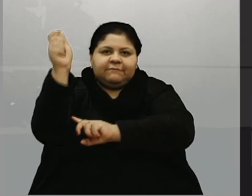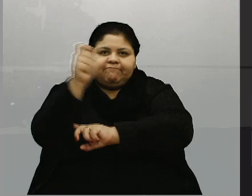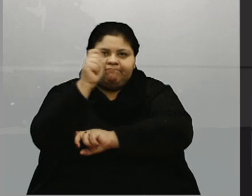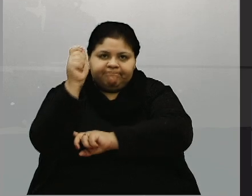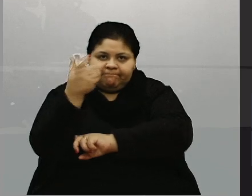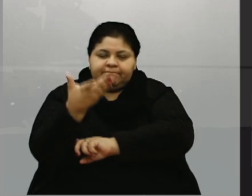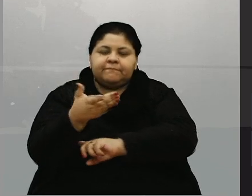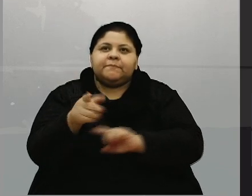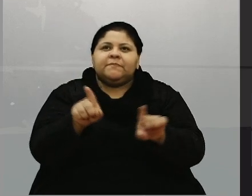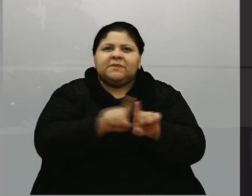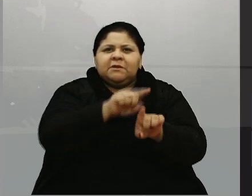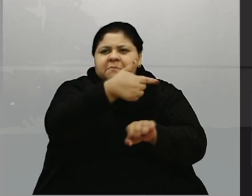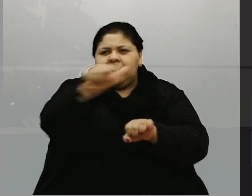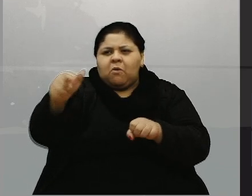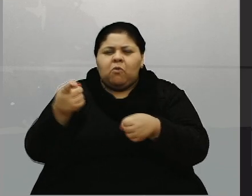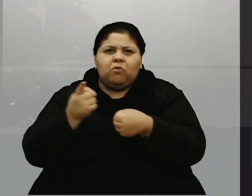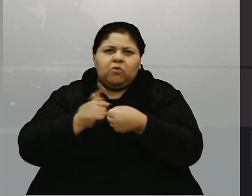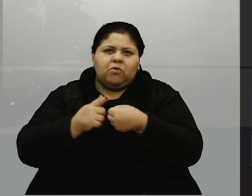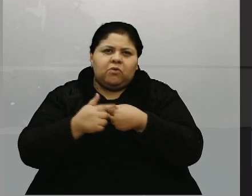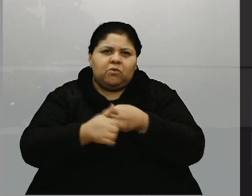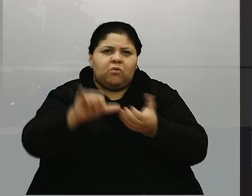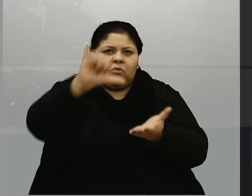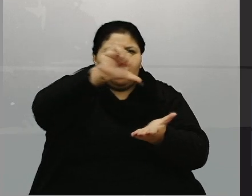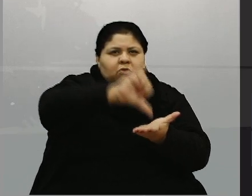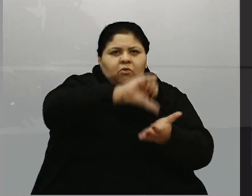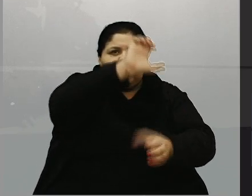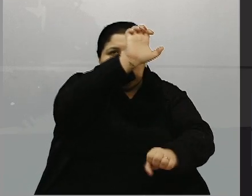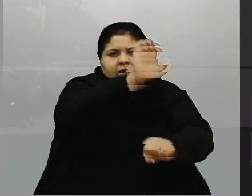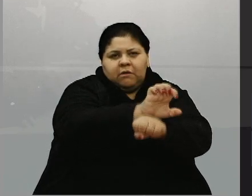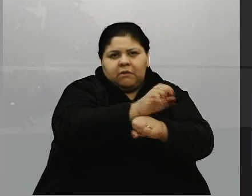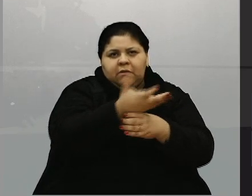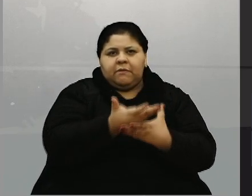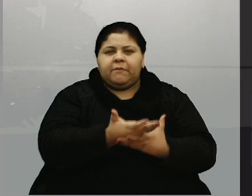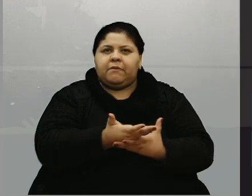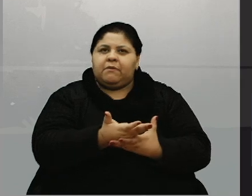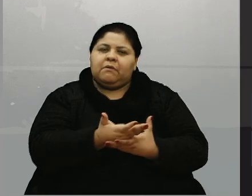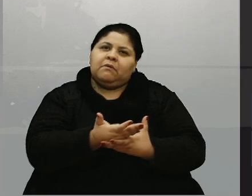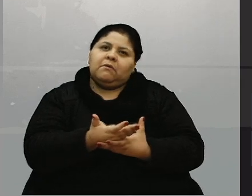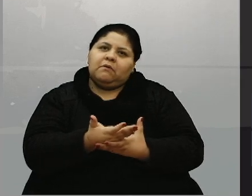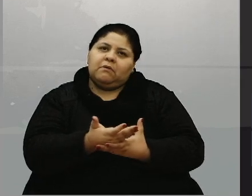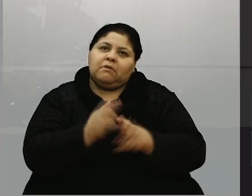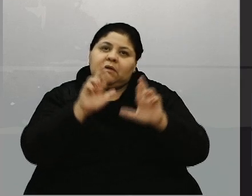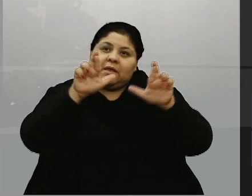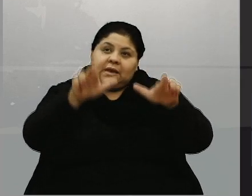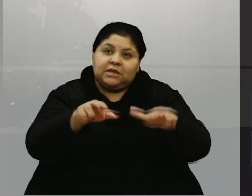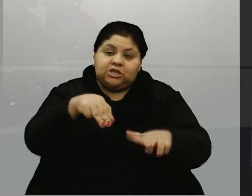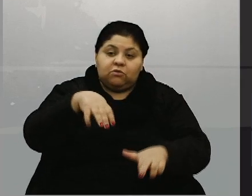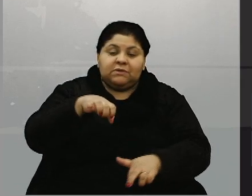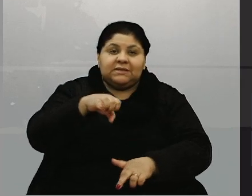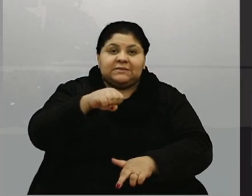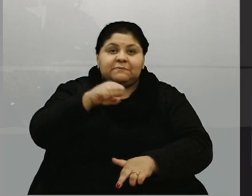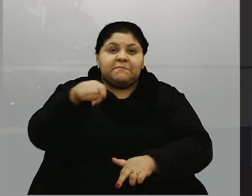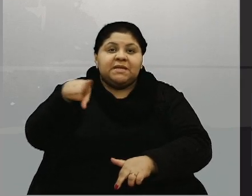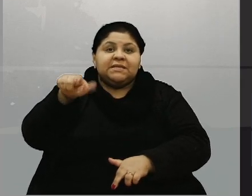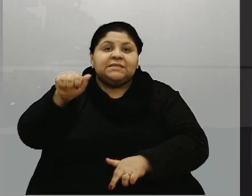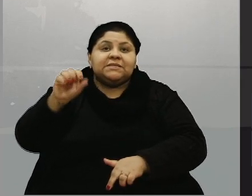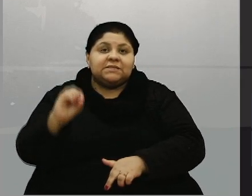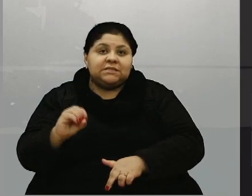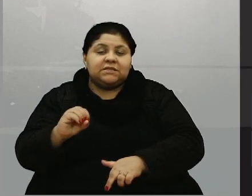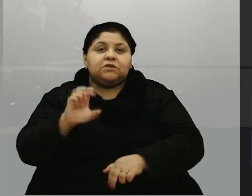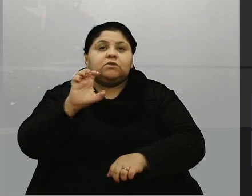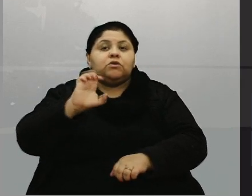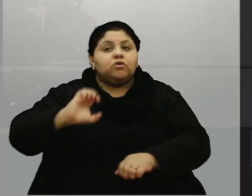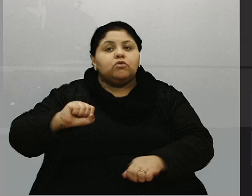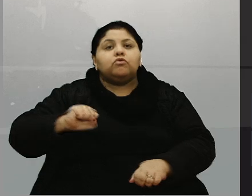E também outras cidades, né? O centro do estado, a região das Missões e também o estado de Santa